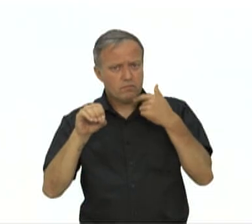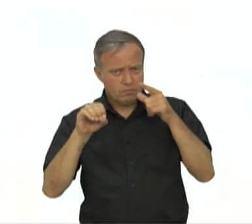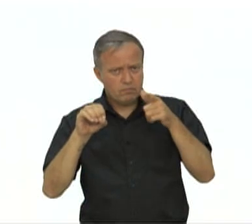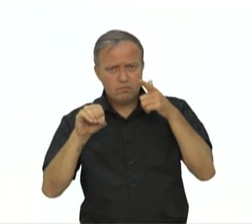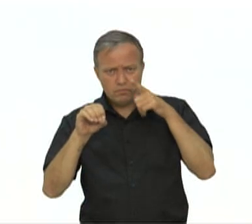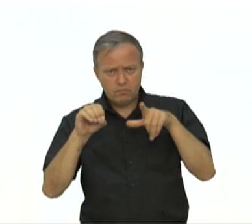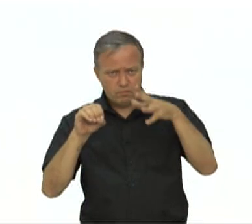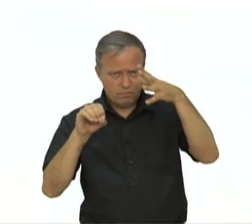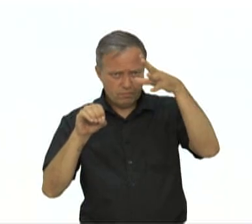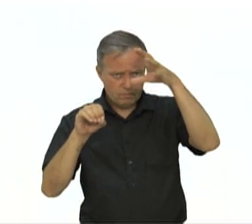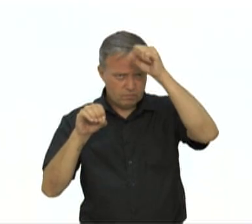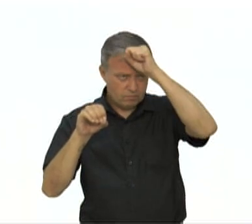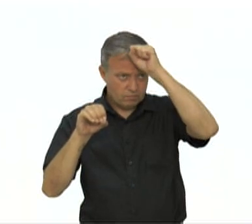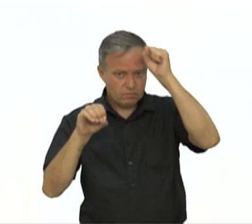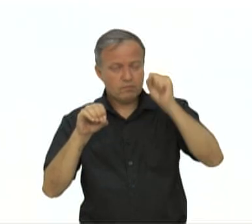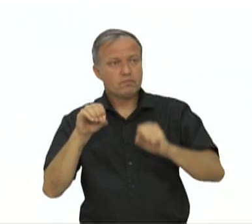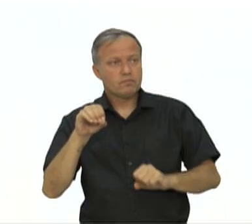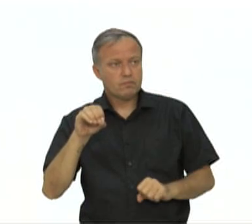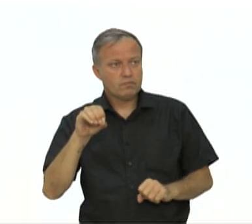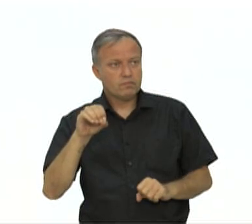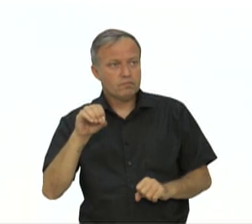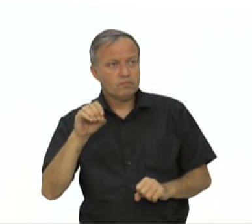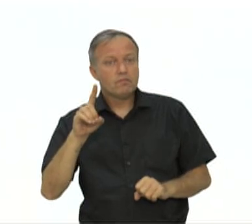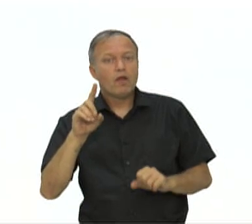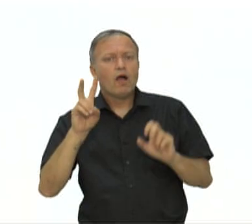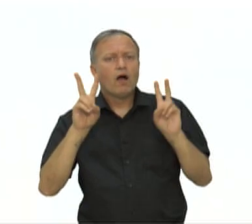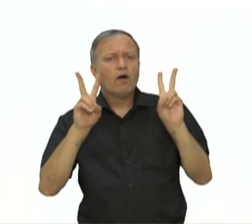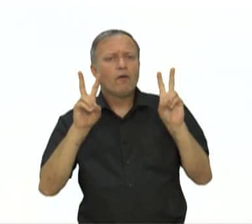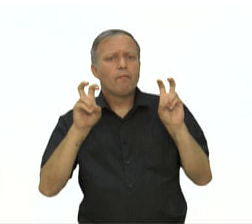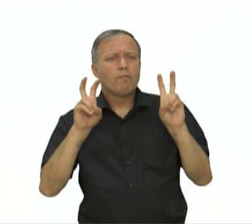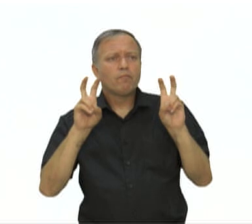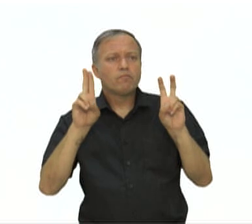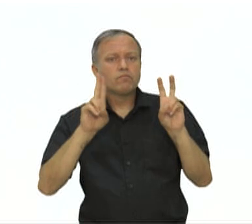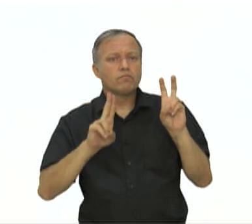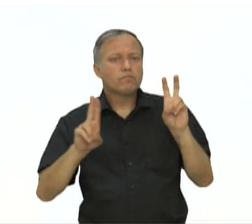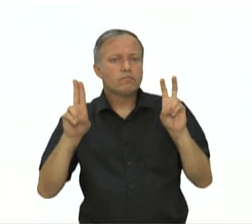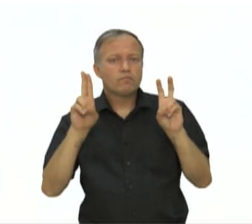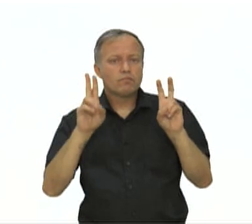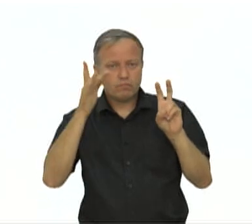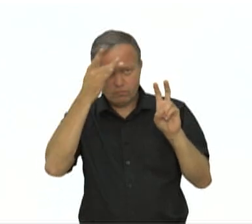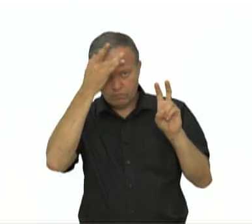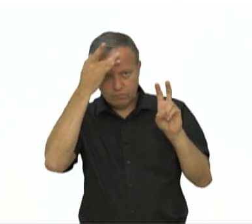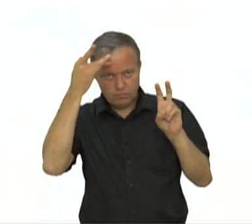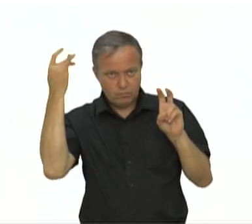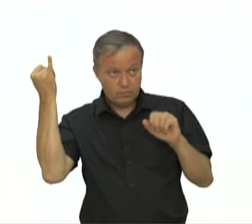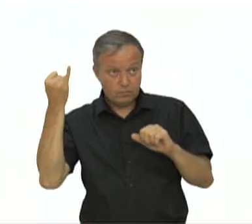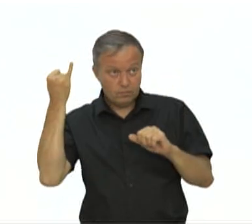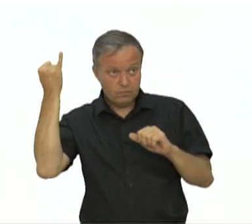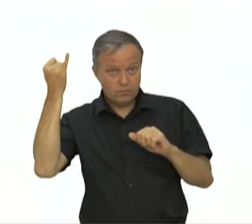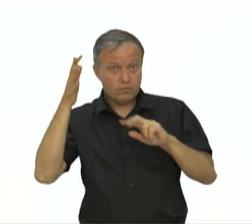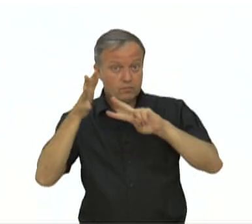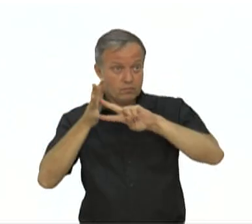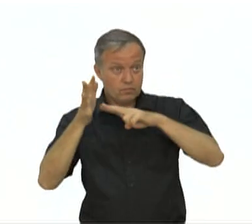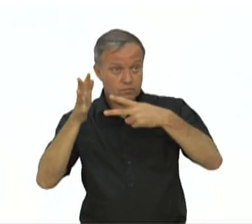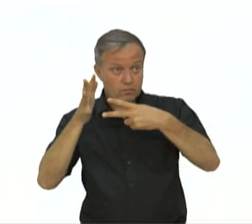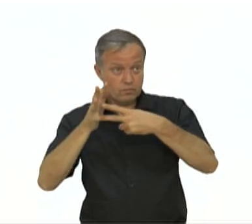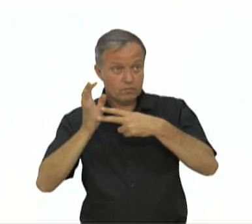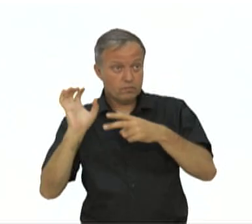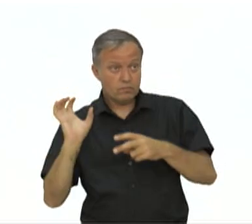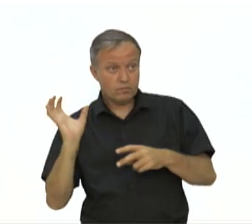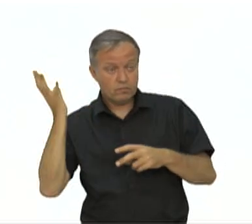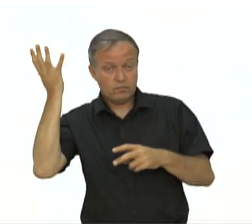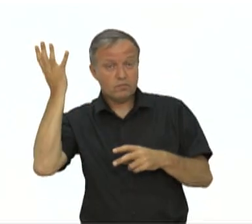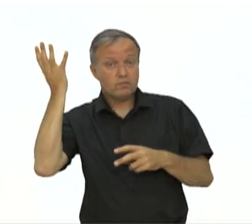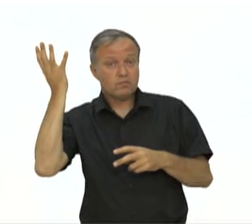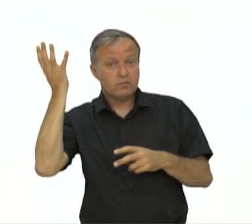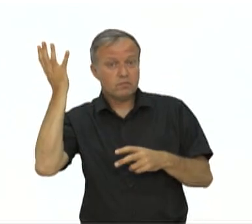lá. Foto ação é um termo utilizado por muitos artistas para definir o registro de ações